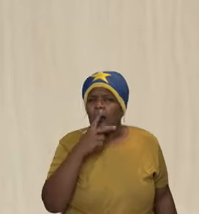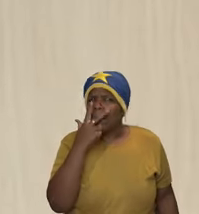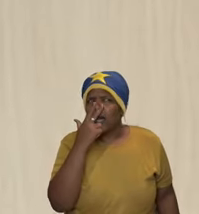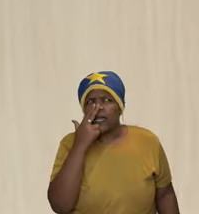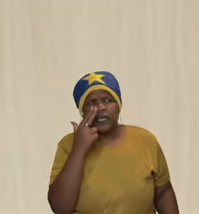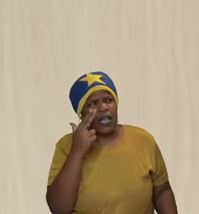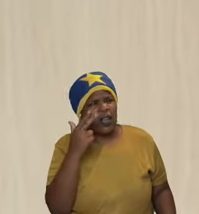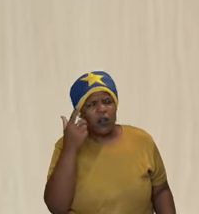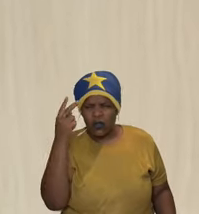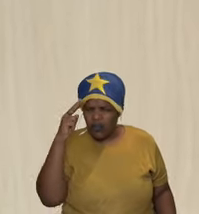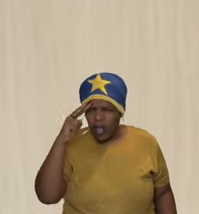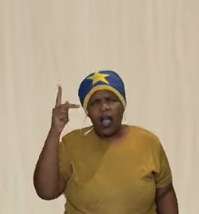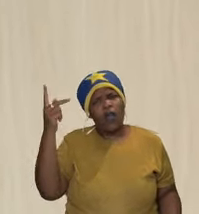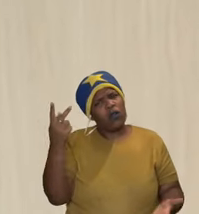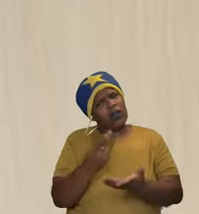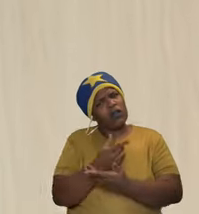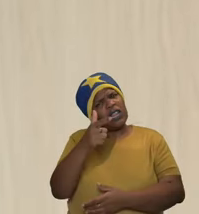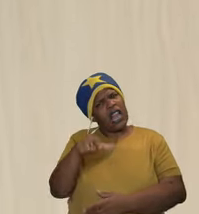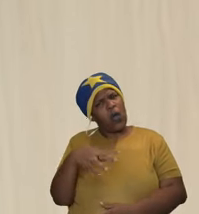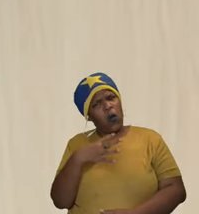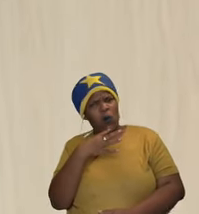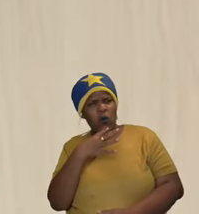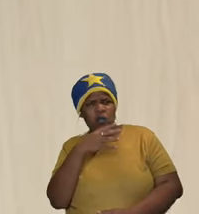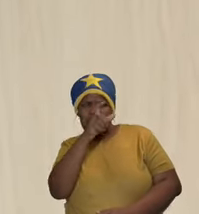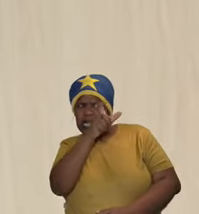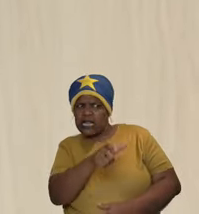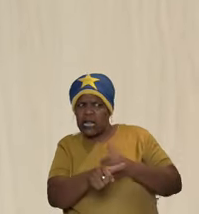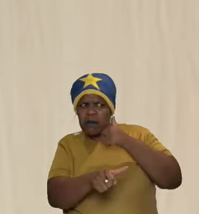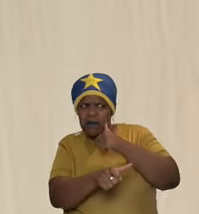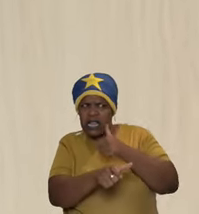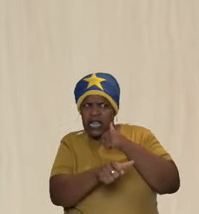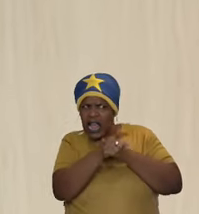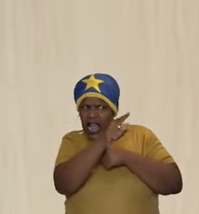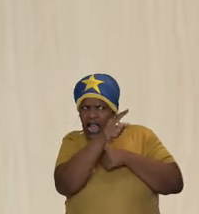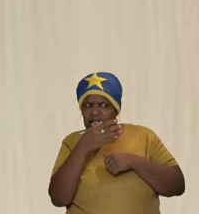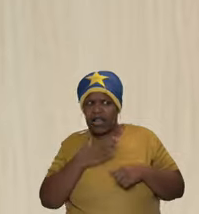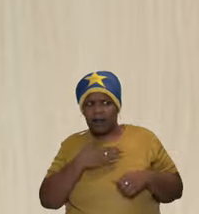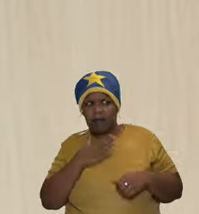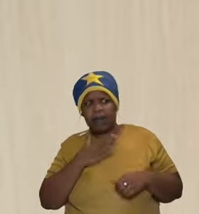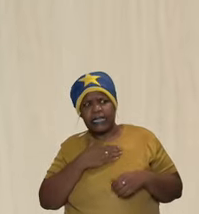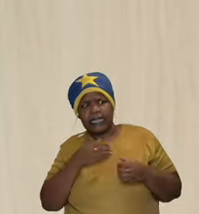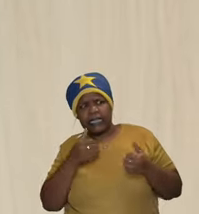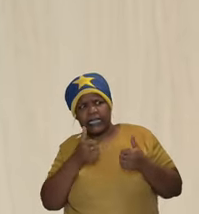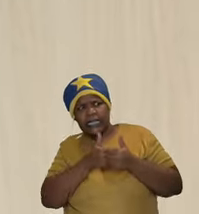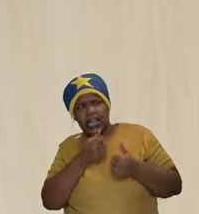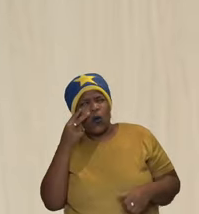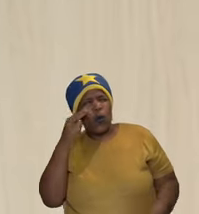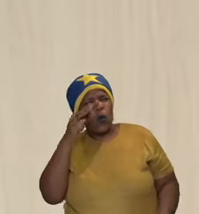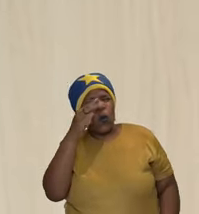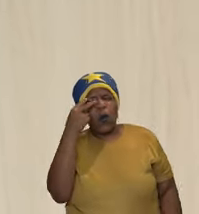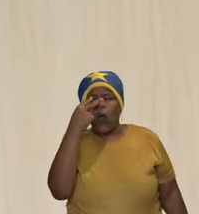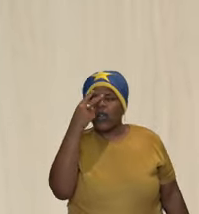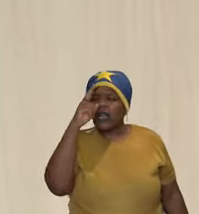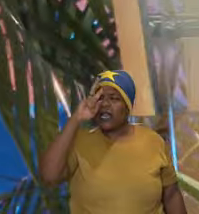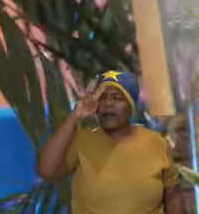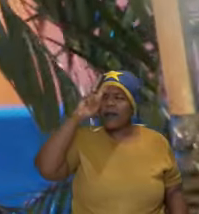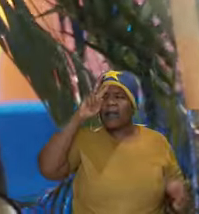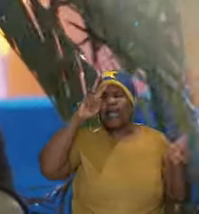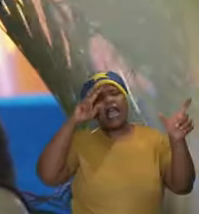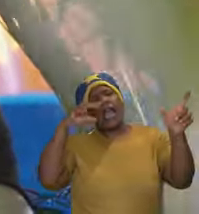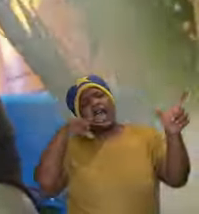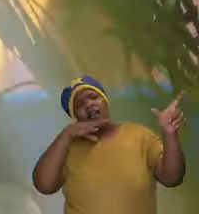Parecendo um déjà vu. Acho que eu conheço essa menina lá da vila. Os olhos dela me lembrou. Acho